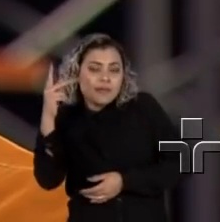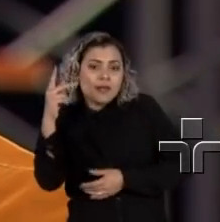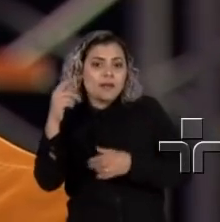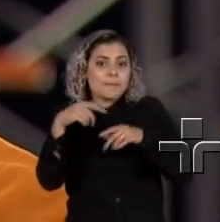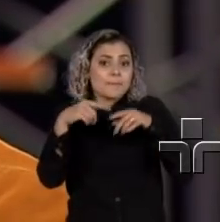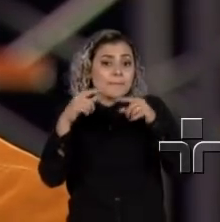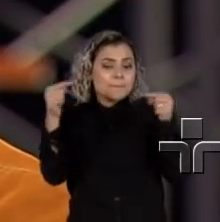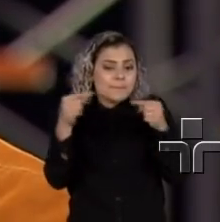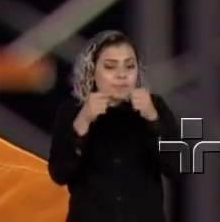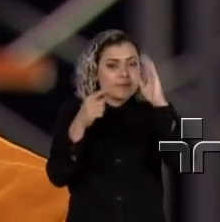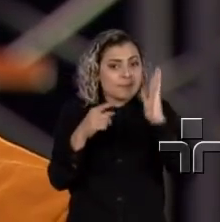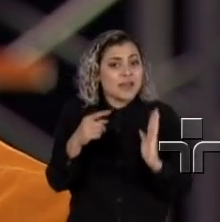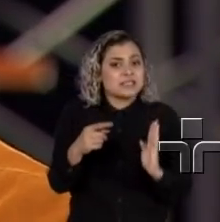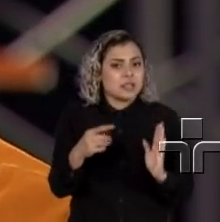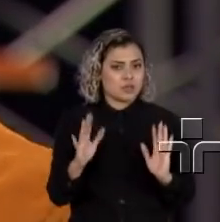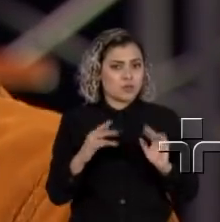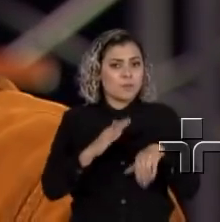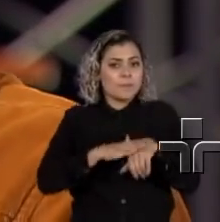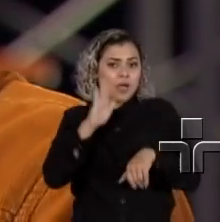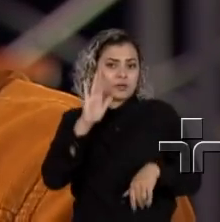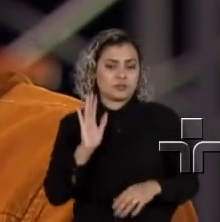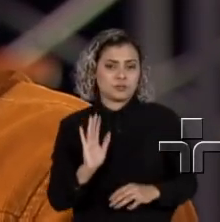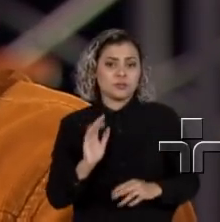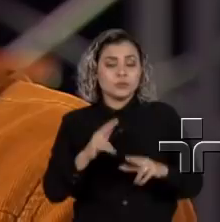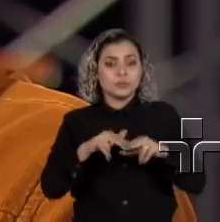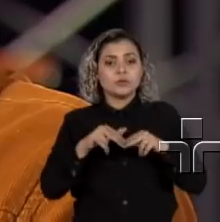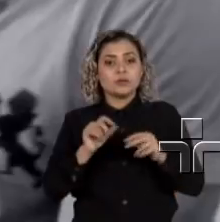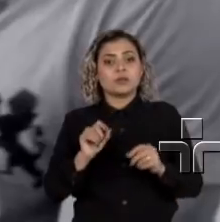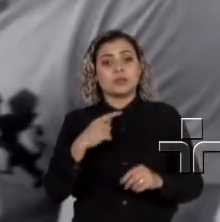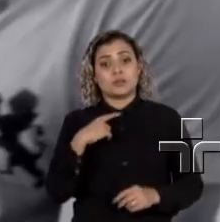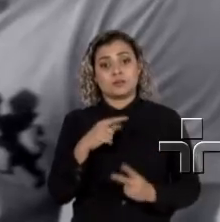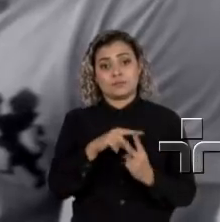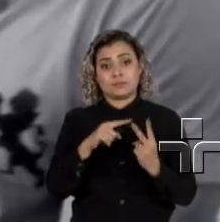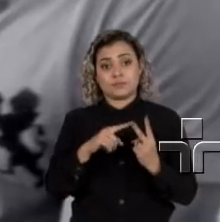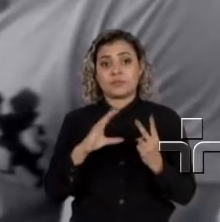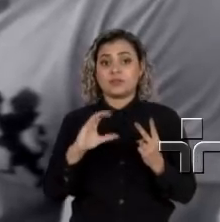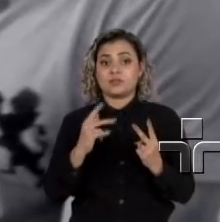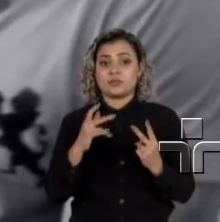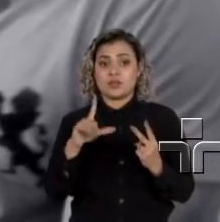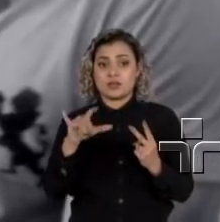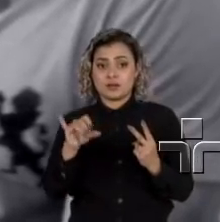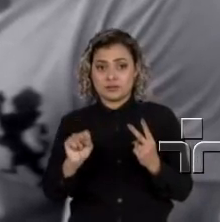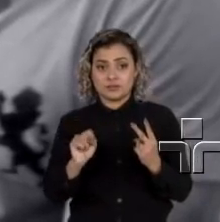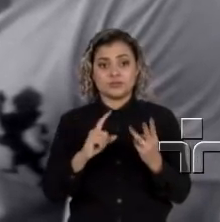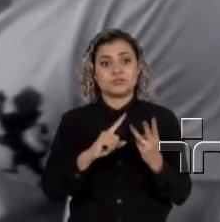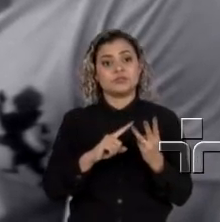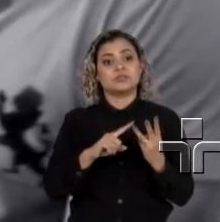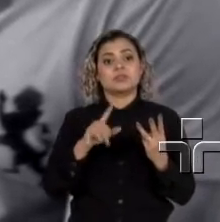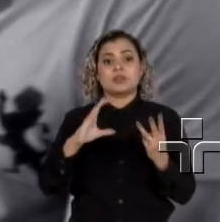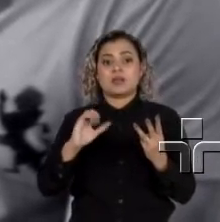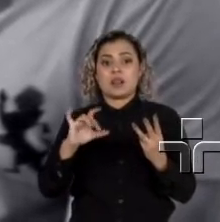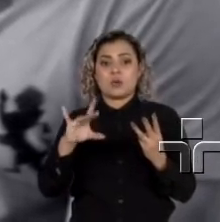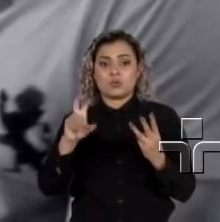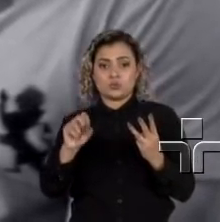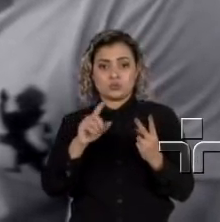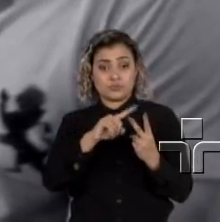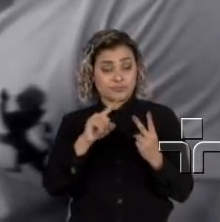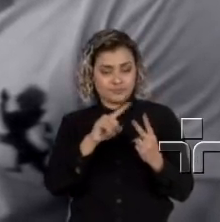público um pouco mais... Charles e Cláudio, que são duas pessoas que eu sempre admirei, né? Para mim são